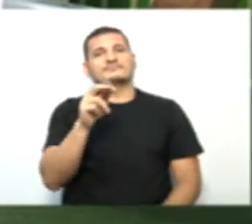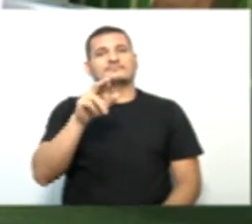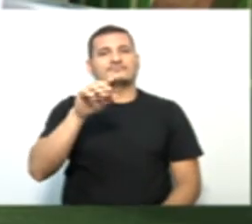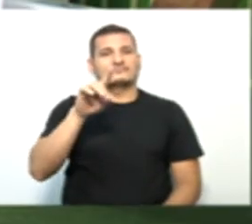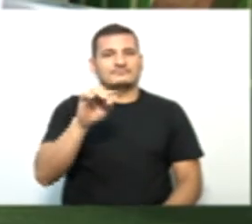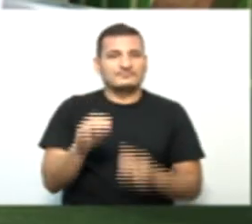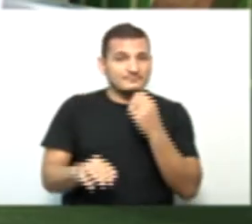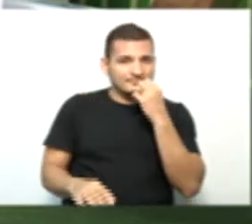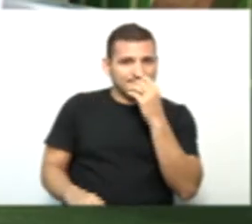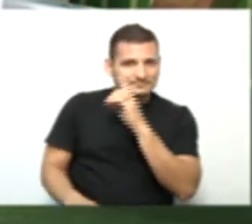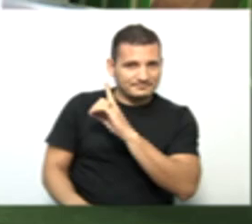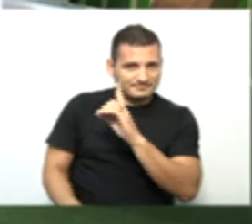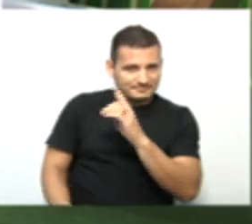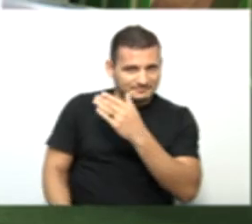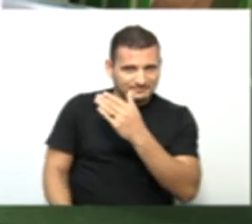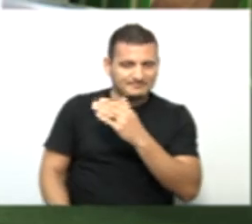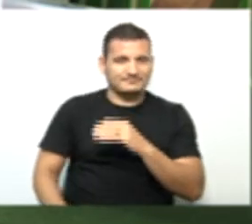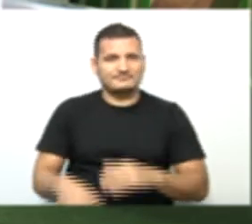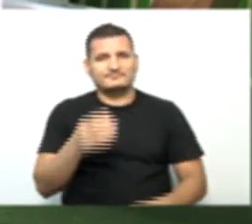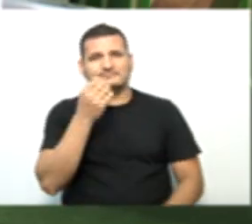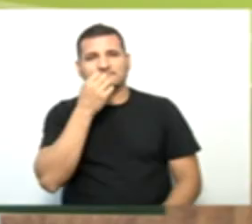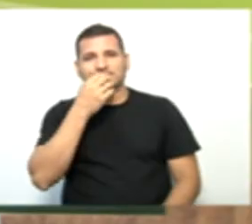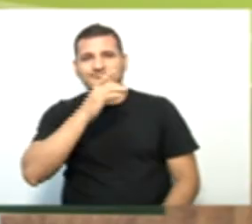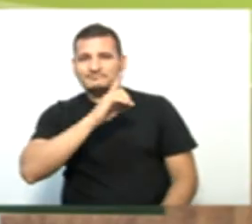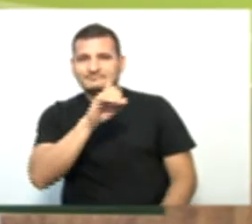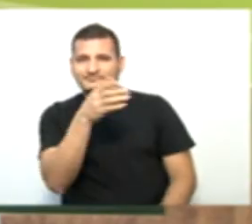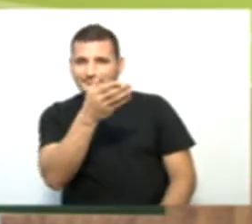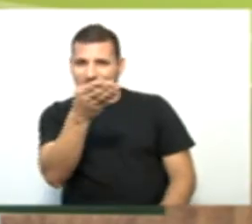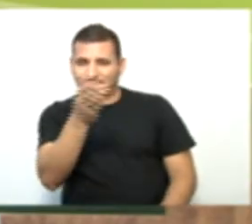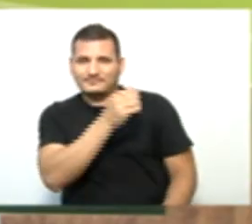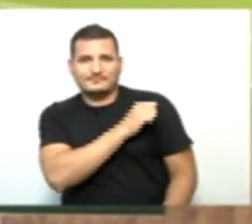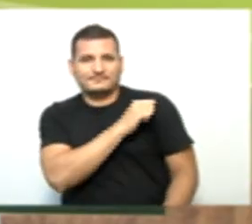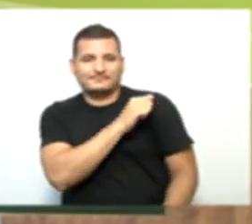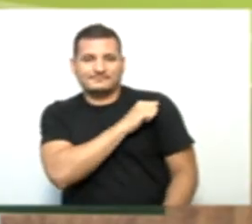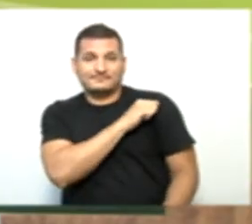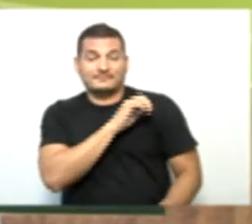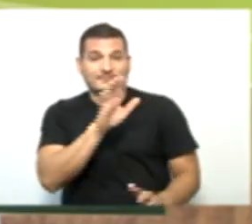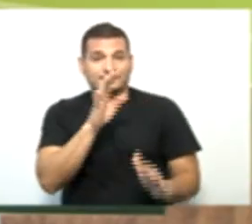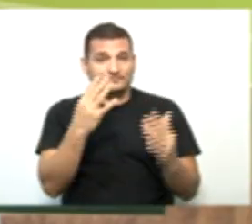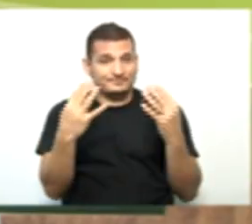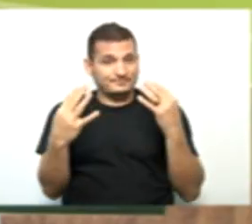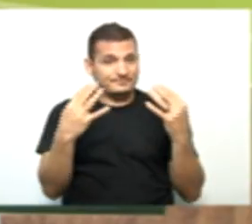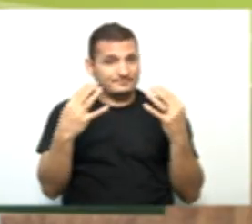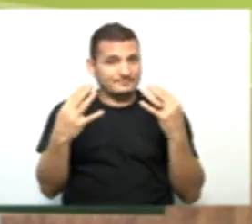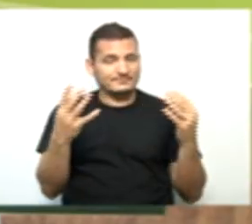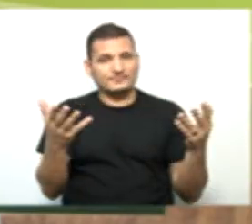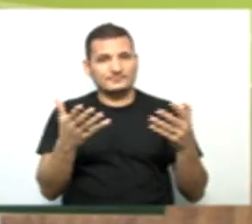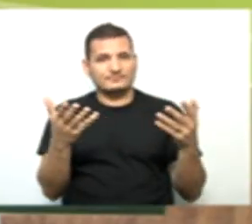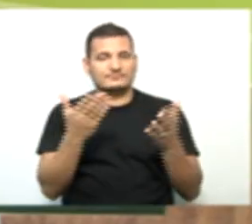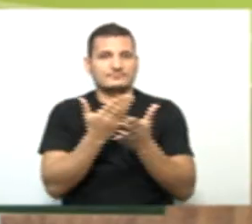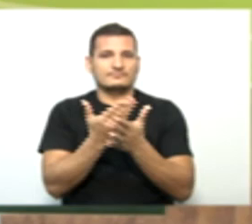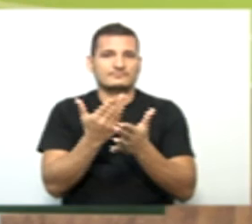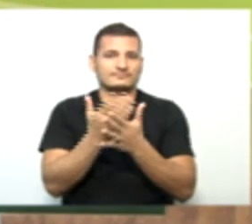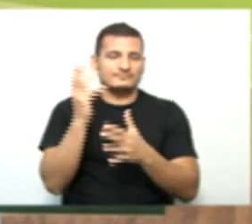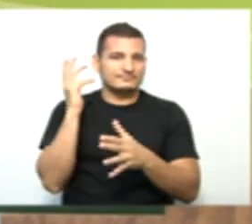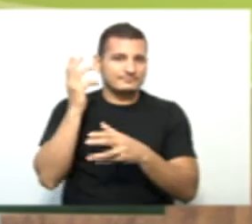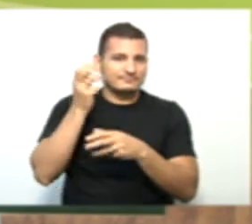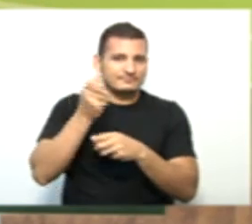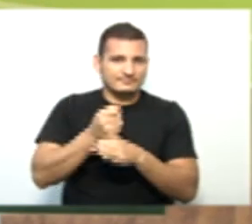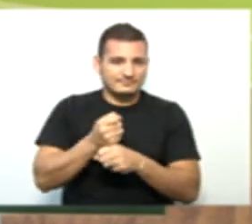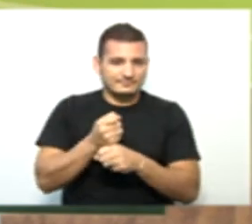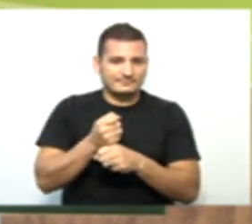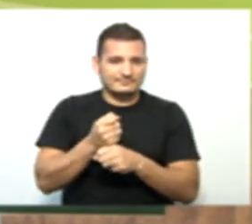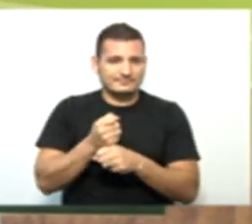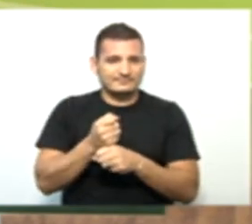professor Eduardo. Bom dia, professora, bom dia, alunos. Então, fiquem atentos aí com a aula de revisão.